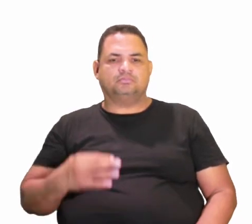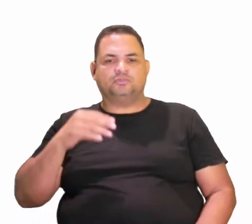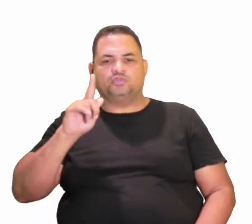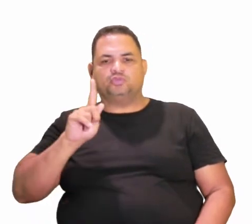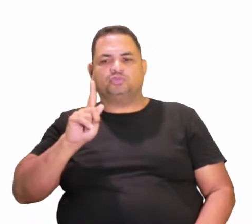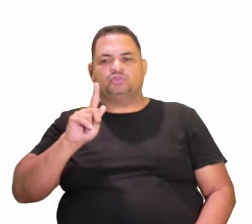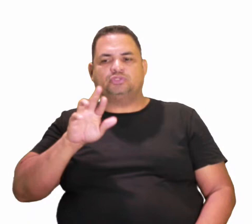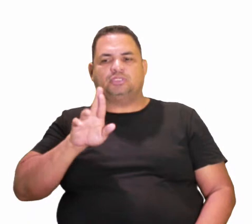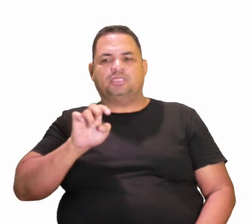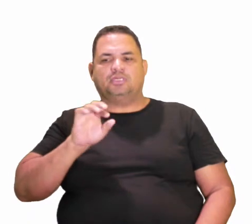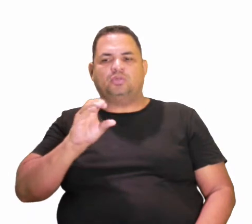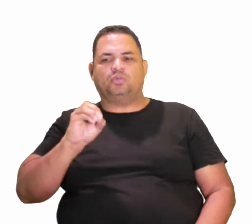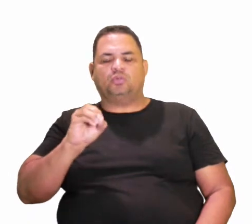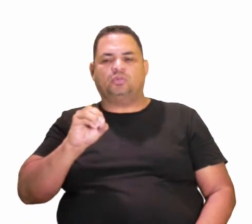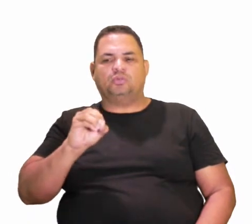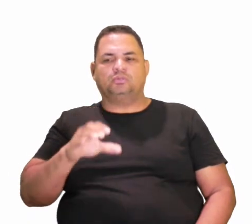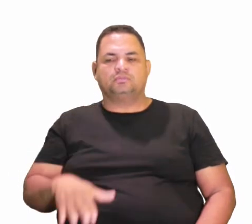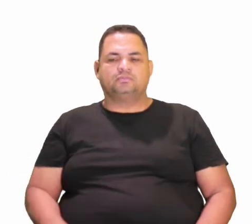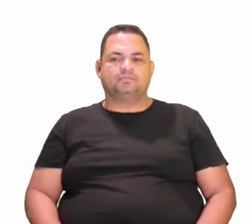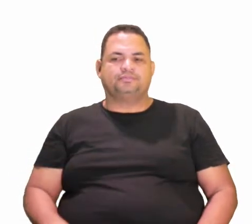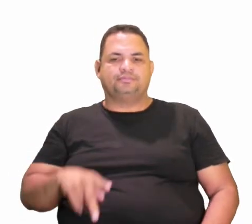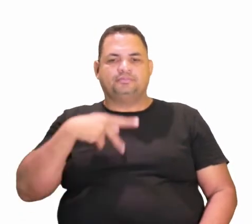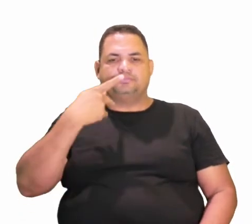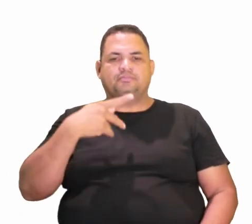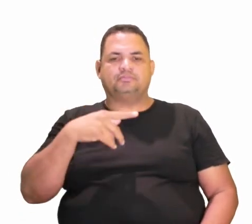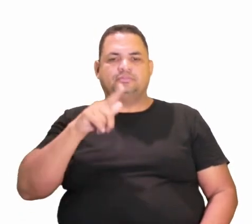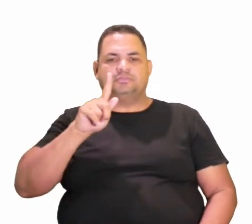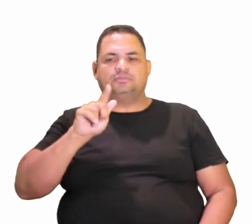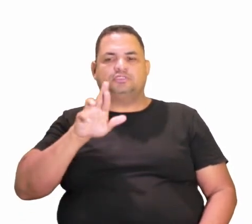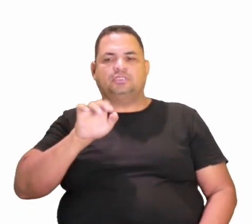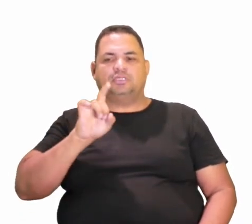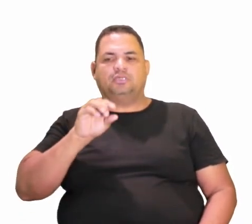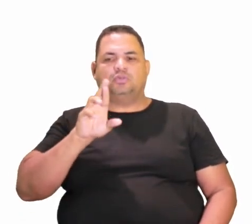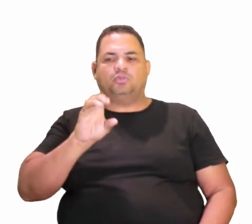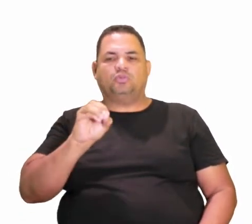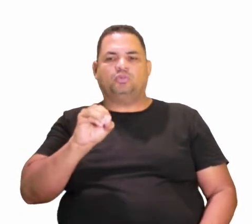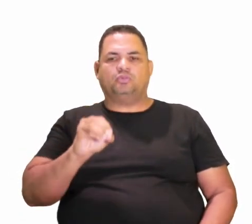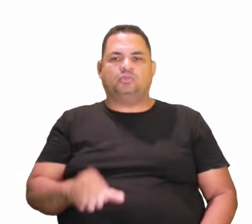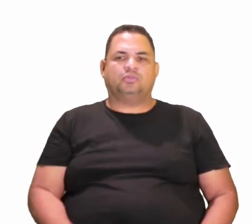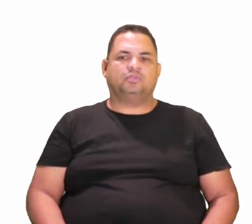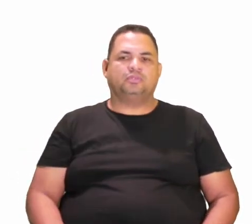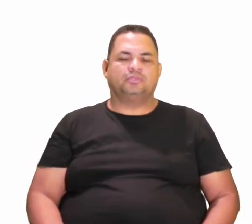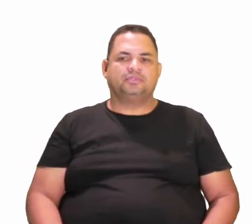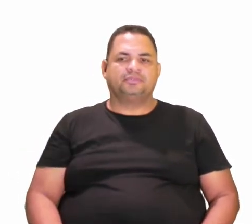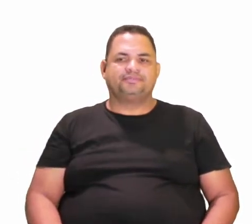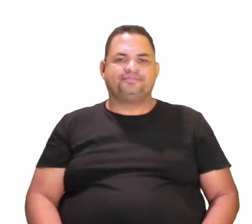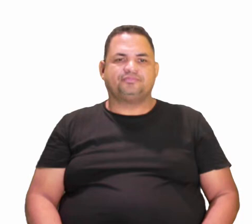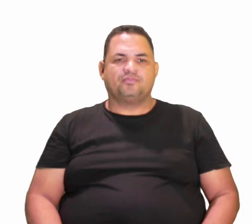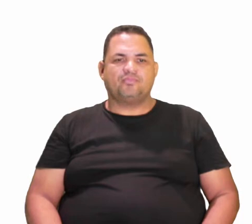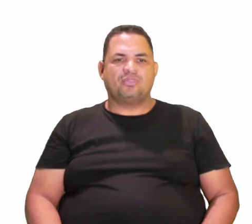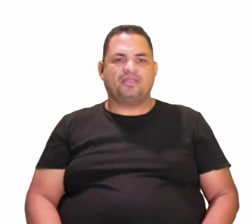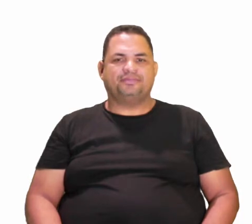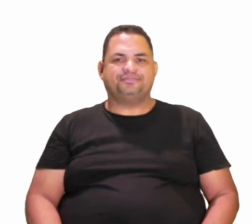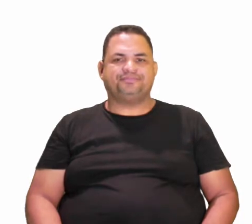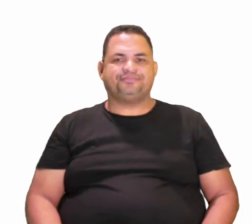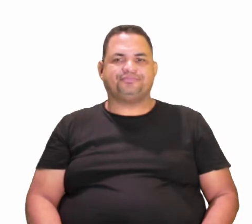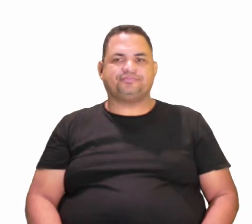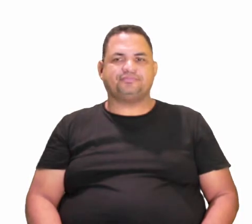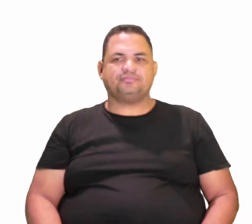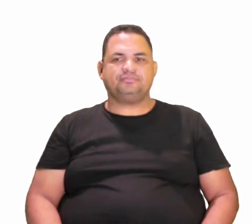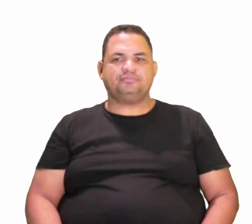então é usado esse son-in-law para falar de genro. Vou até colocar aqui, ó. É